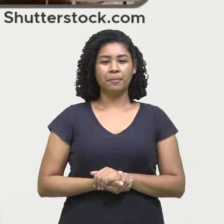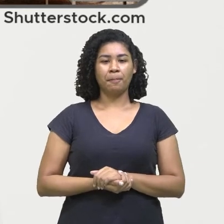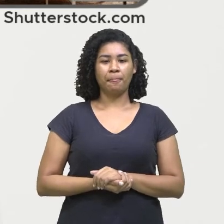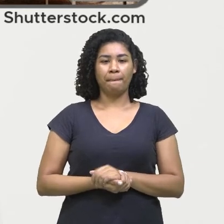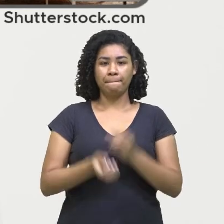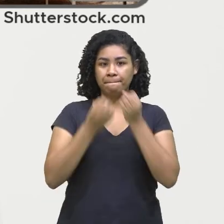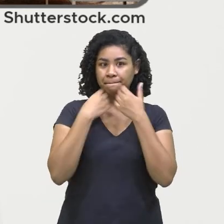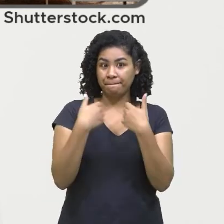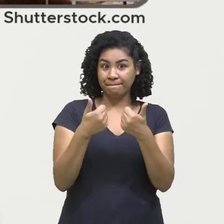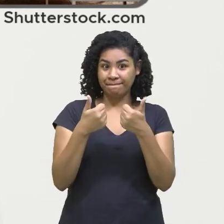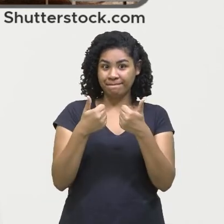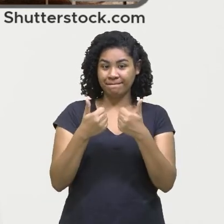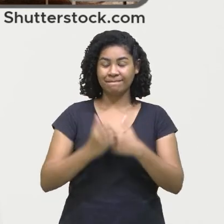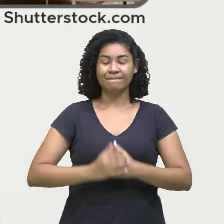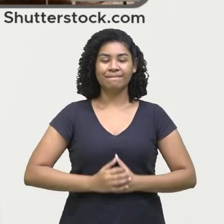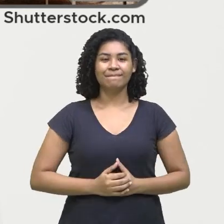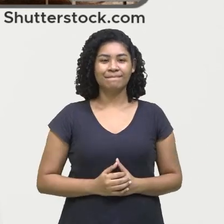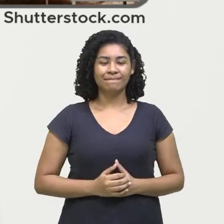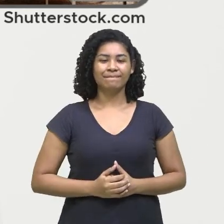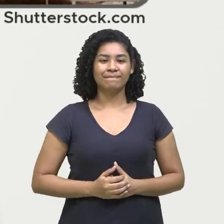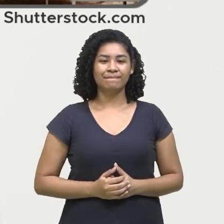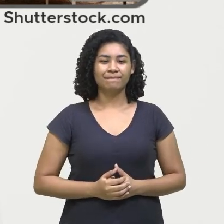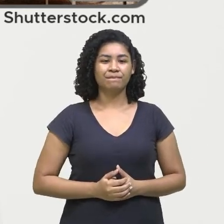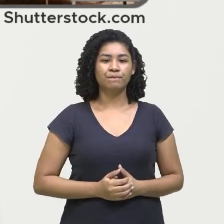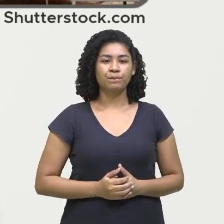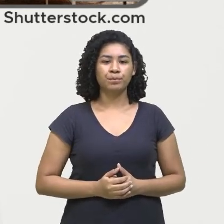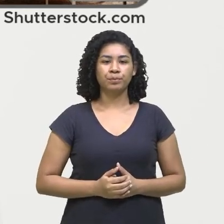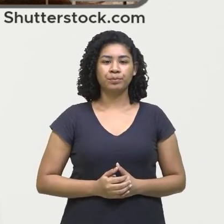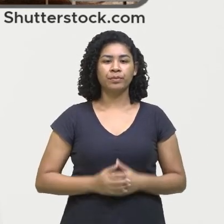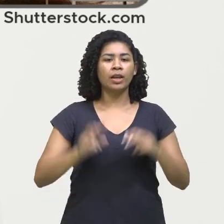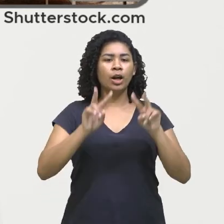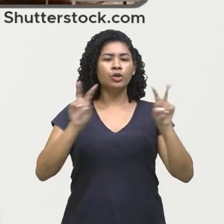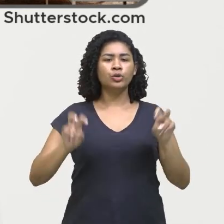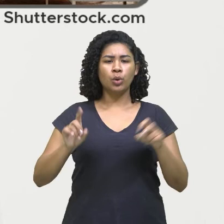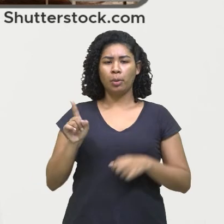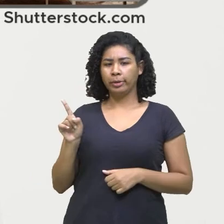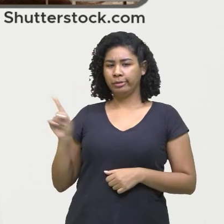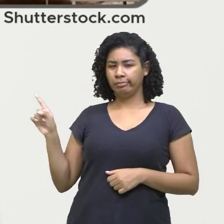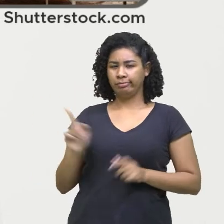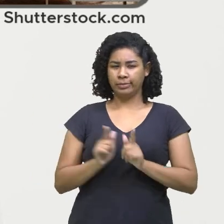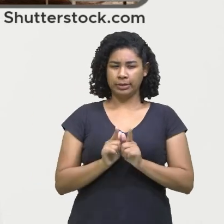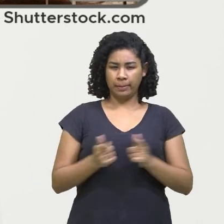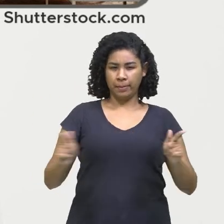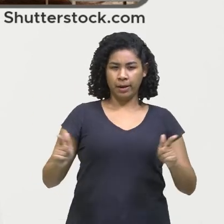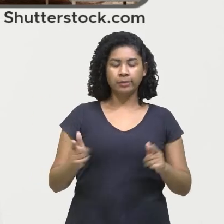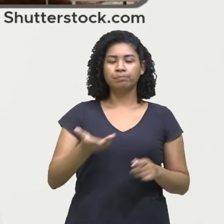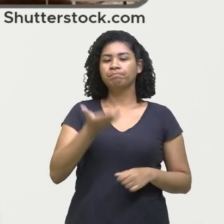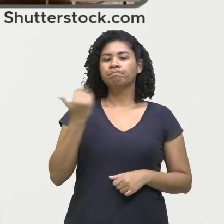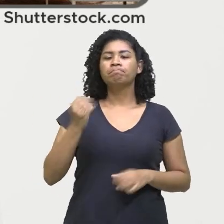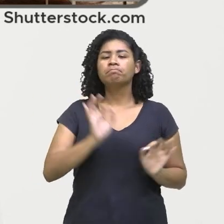Tudo bem? Bom, em relação a esse tópico gramatical, vamos só acompanhar